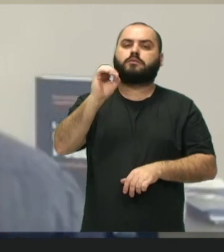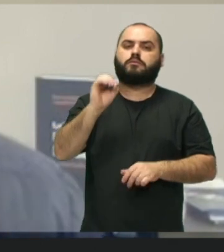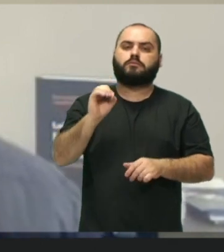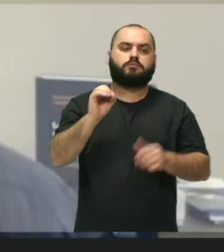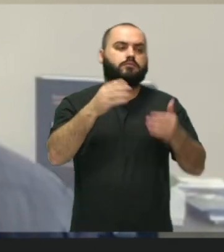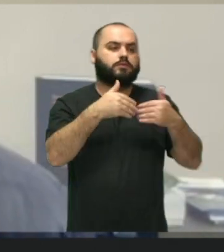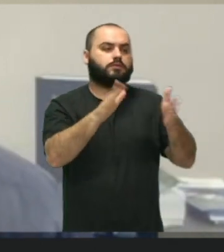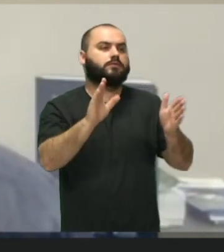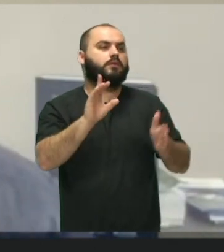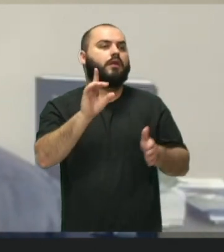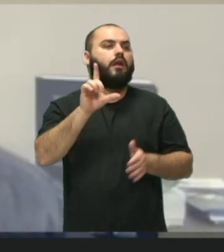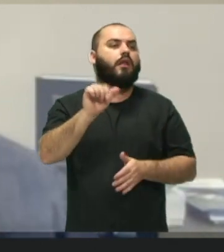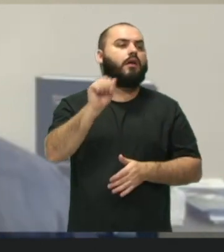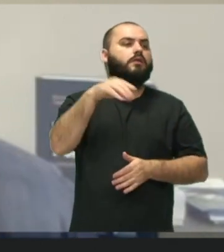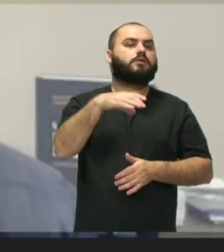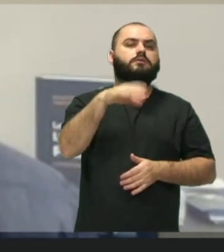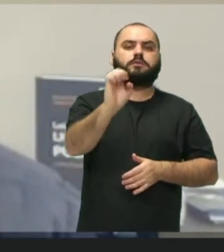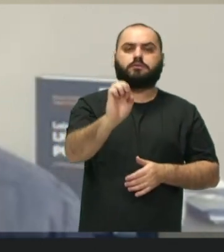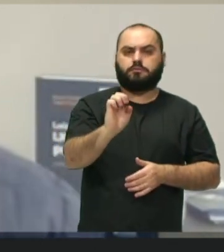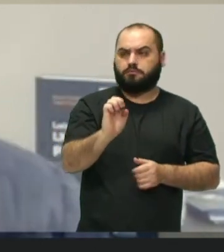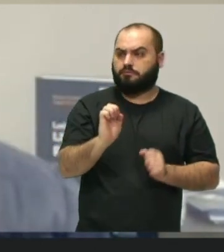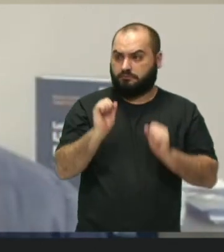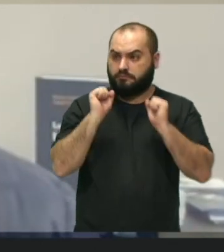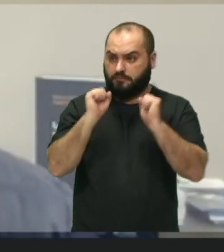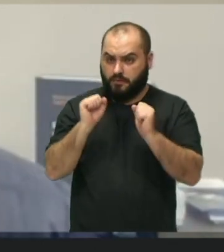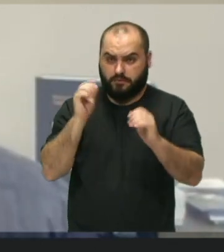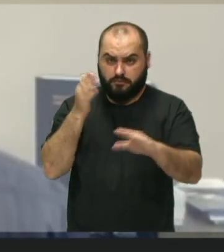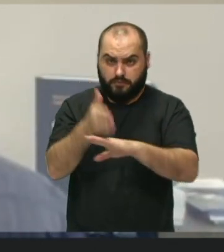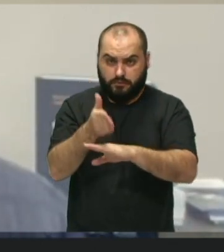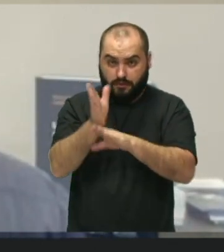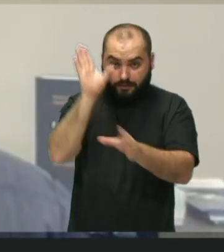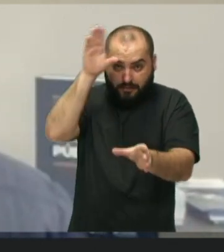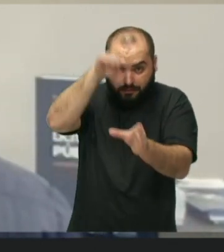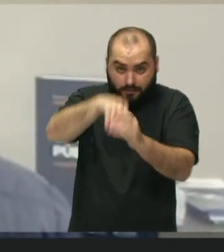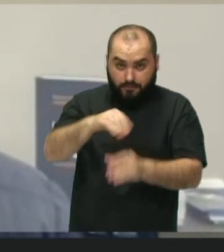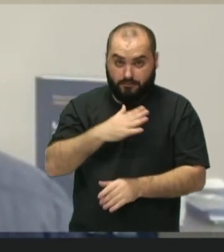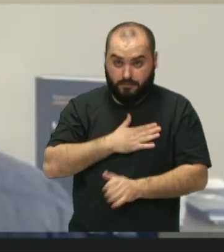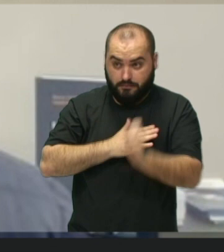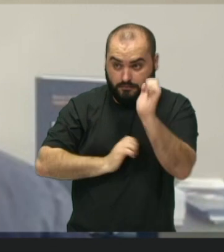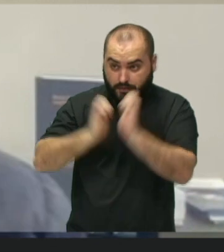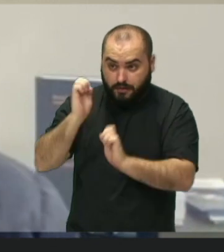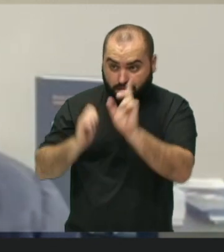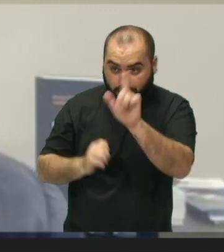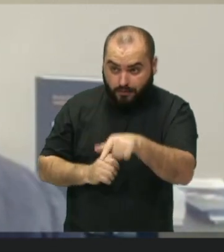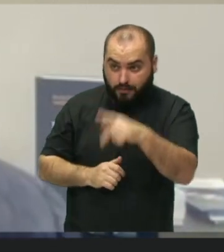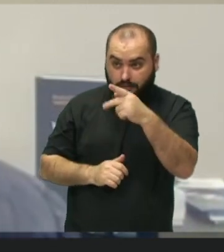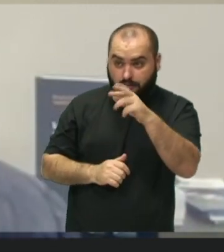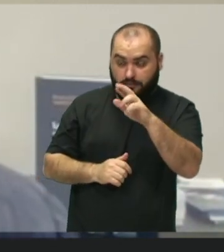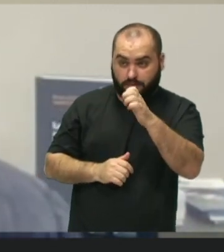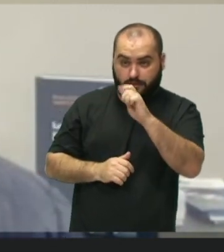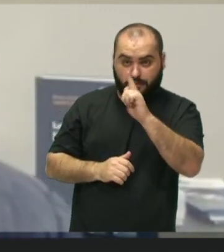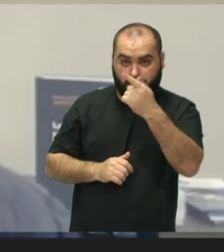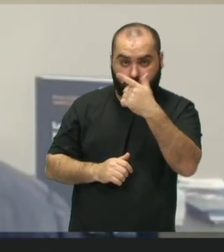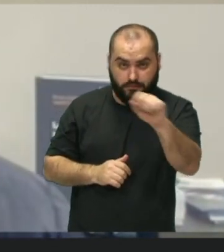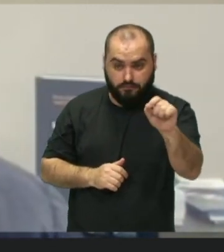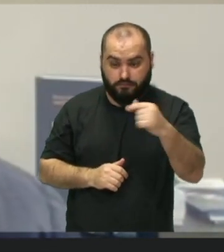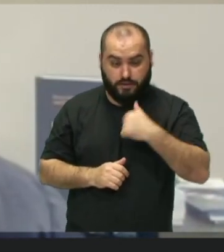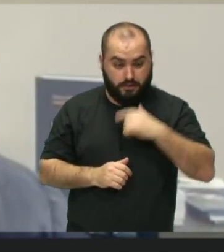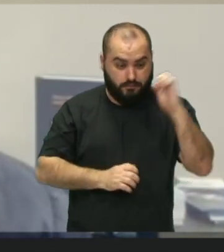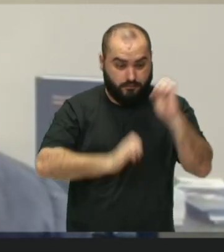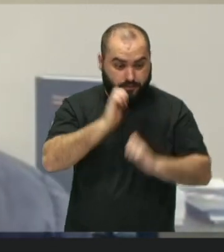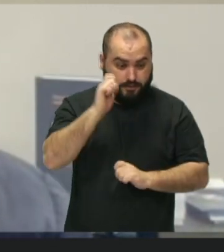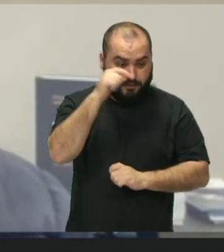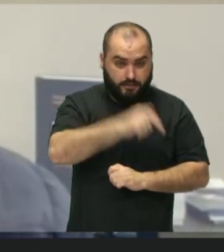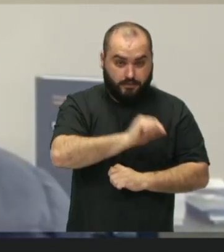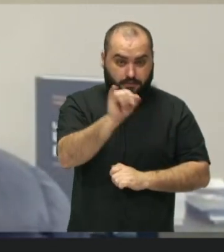aberto de dar lance? Né? Será que eu posso fazer licitação de dentro da minha empresa, sendo um pregão? Será que eu, sendo uma empresa aqui de Itajaí, será que eu